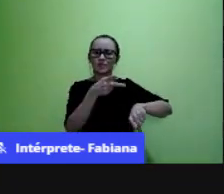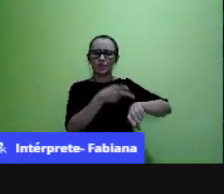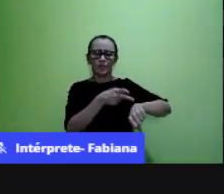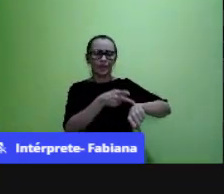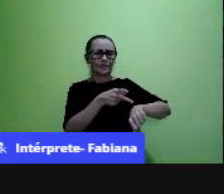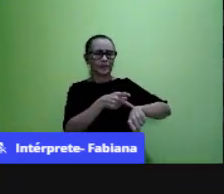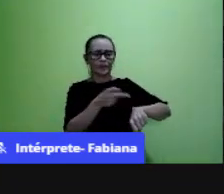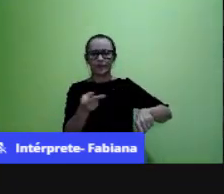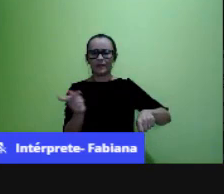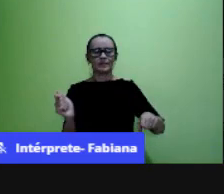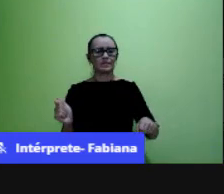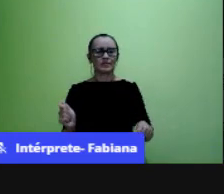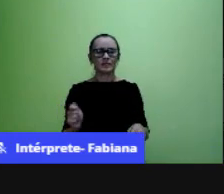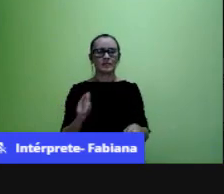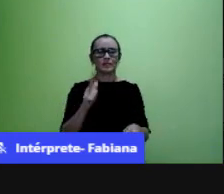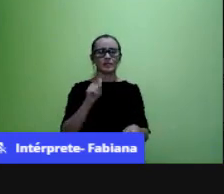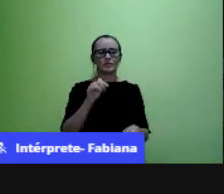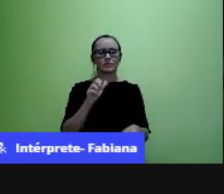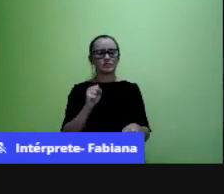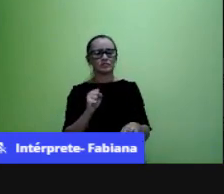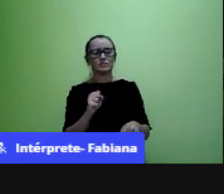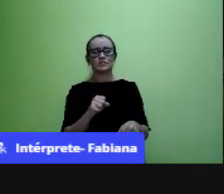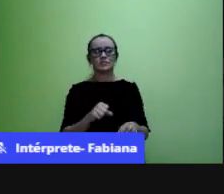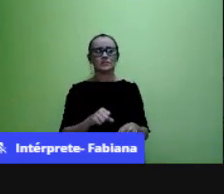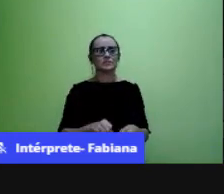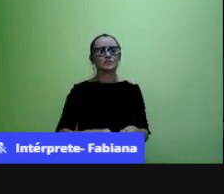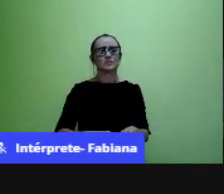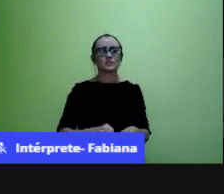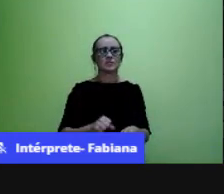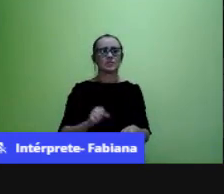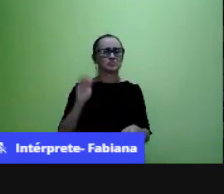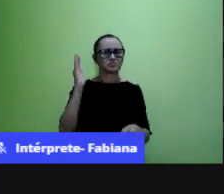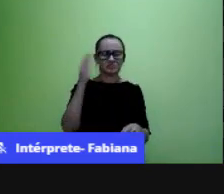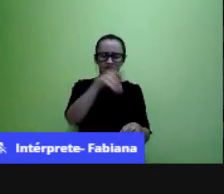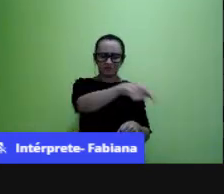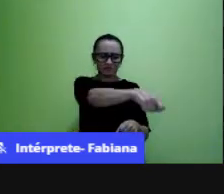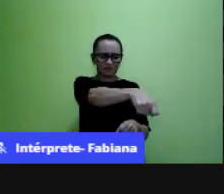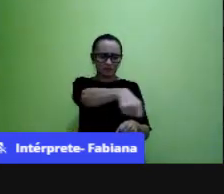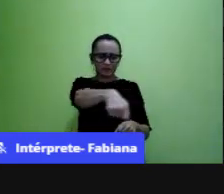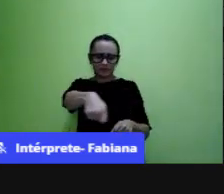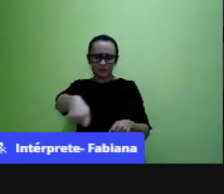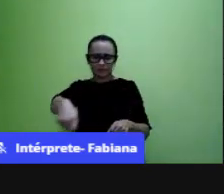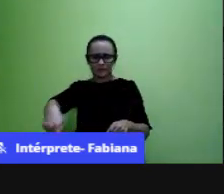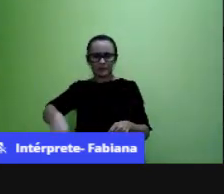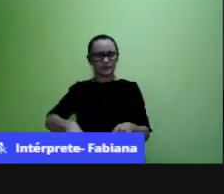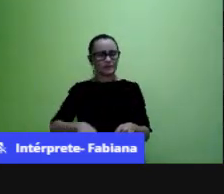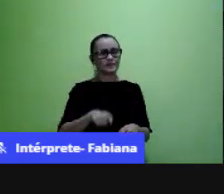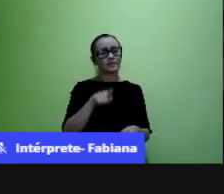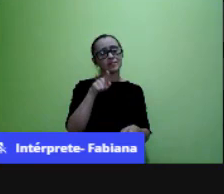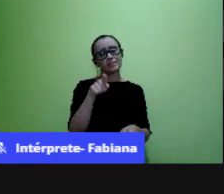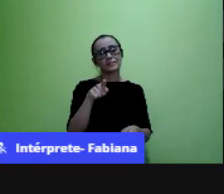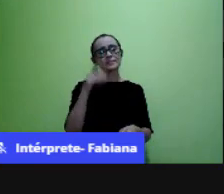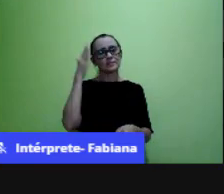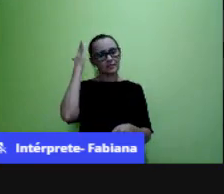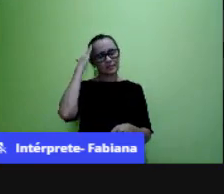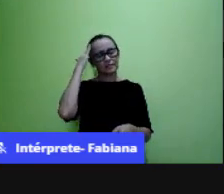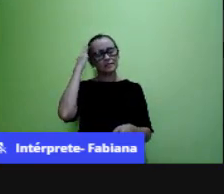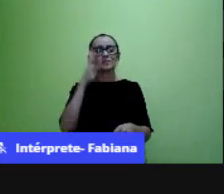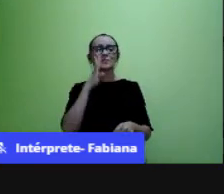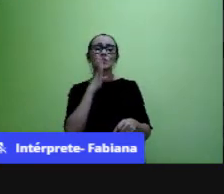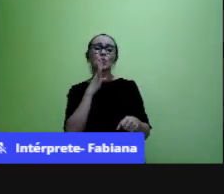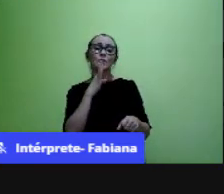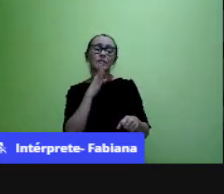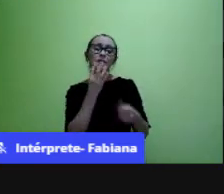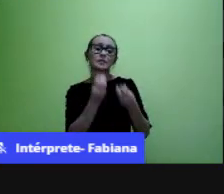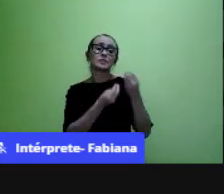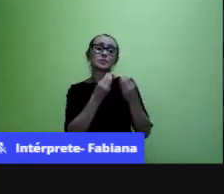risca com galho, faz o que achar melhor, né? Você sabe da realidade da sua escola.